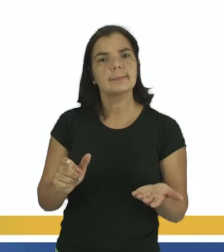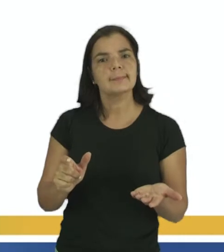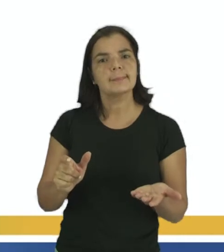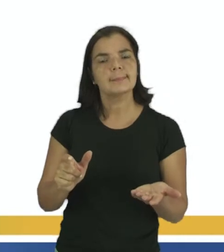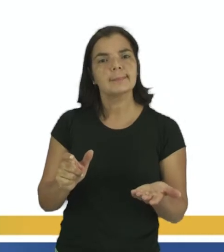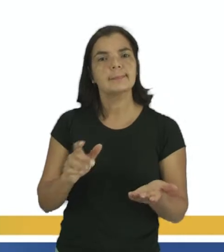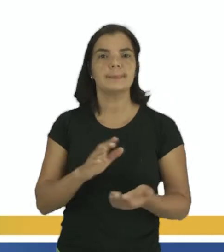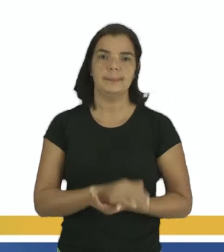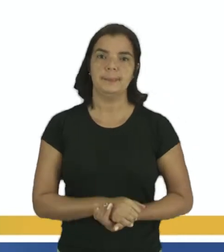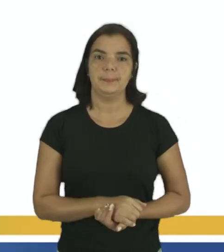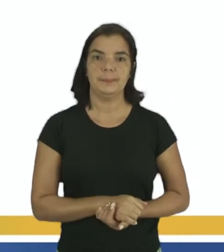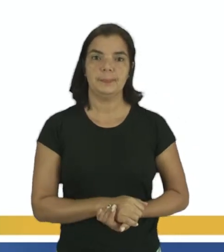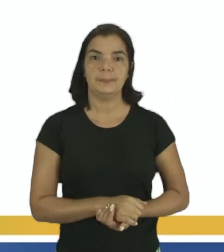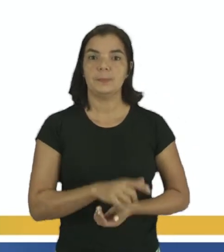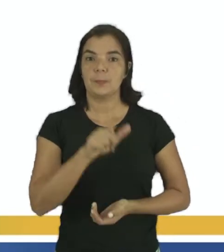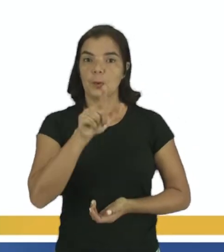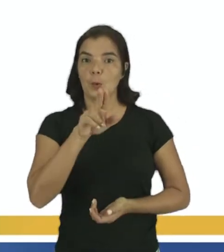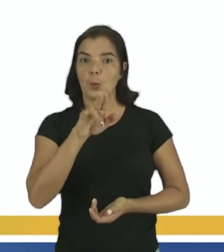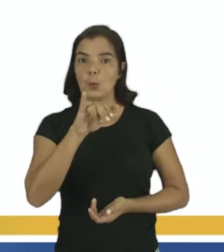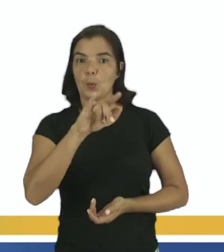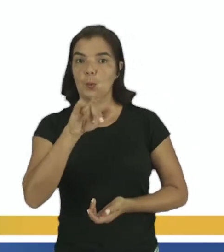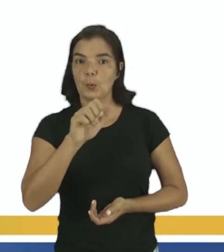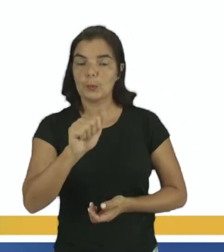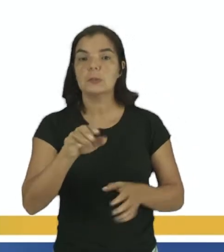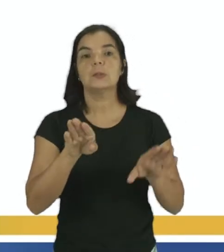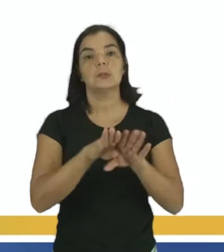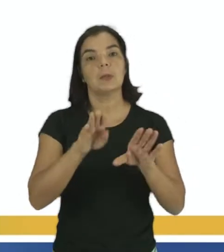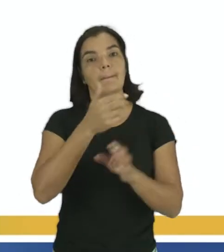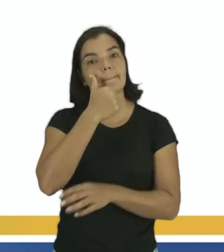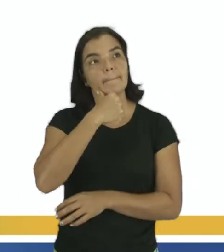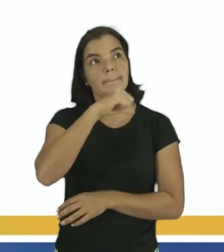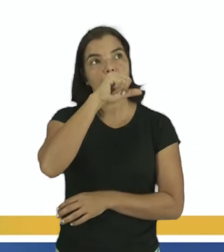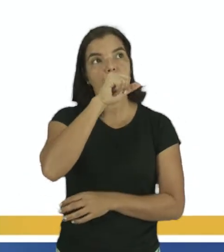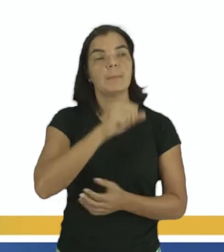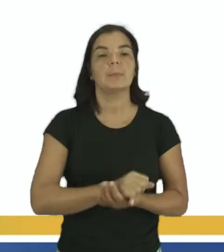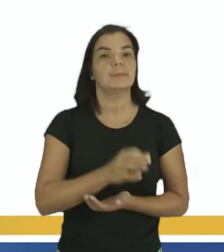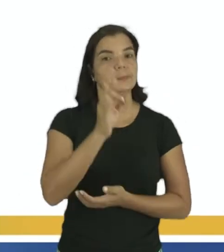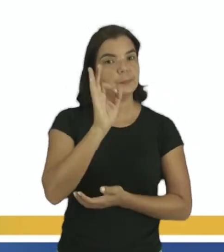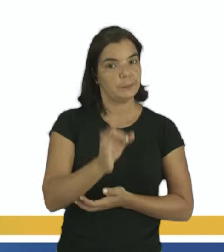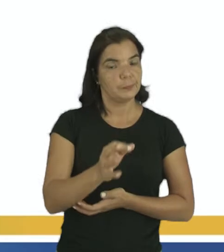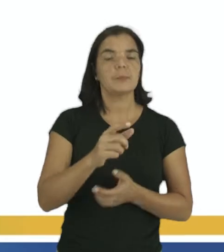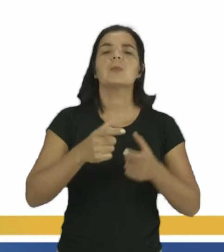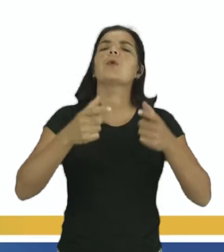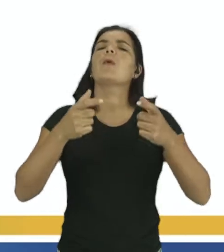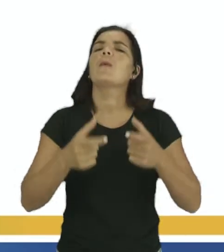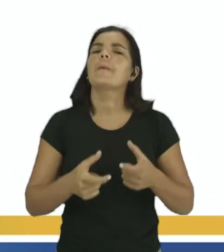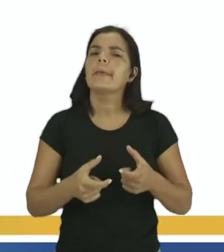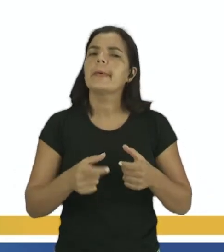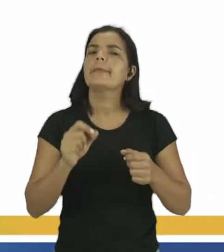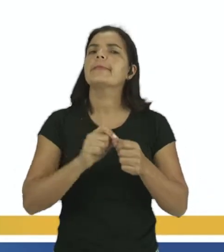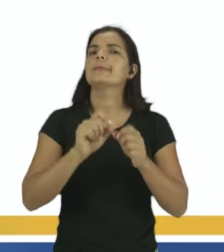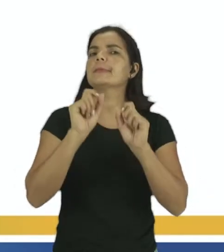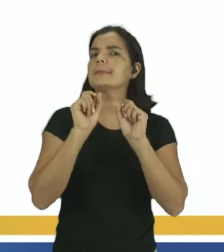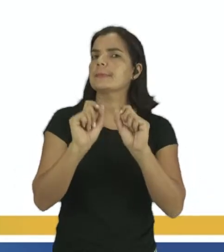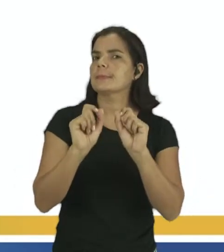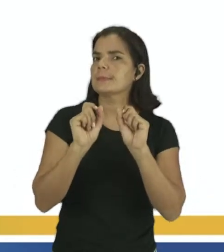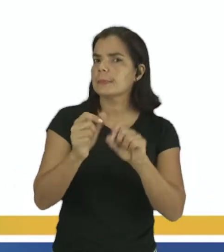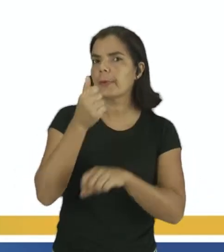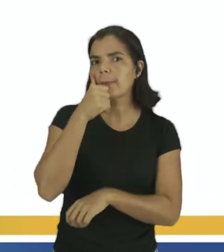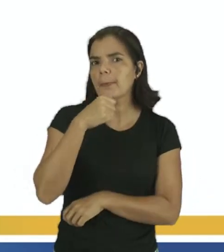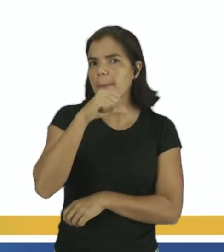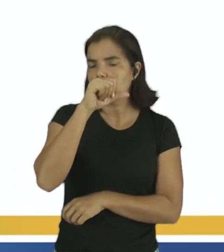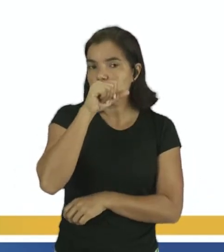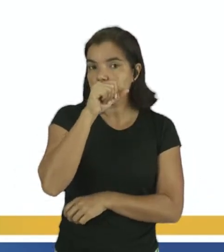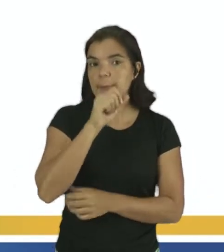dessa situação problema Luiza e a mãe certo ela foi para onde ela fez o quê Luiza